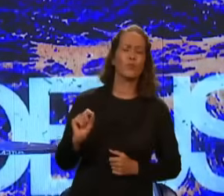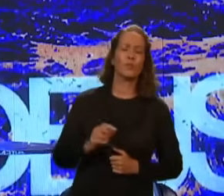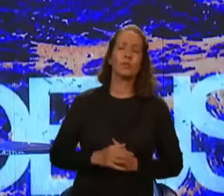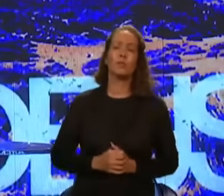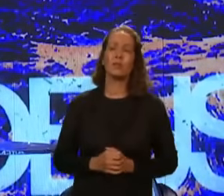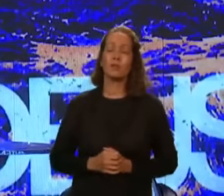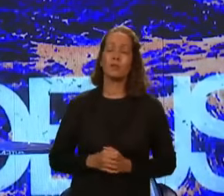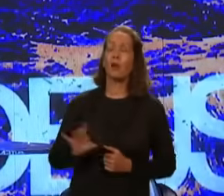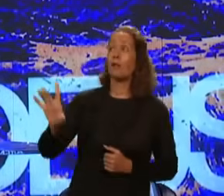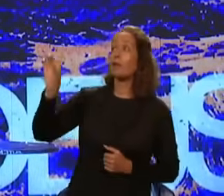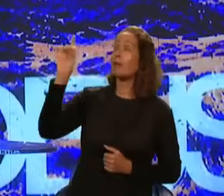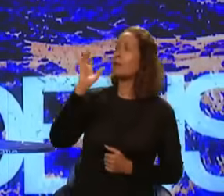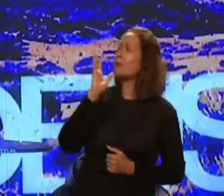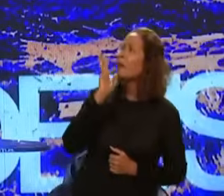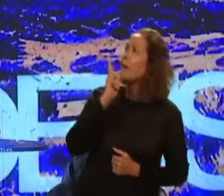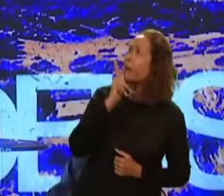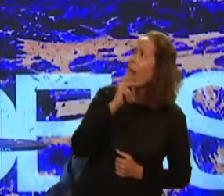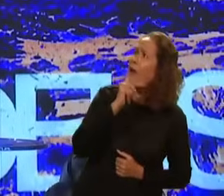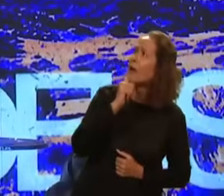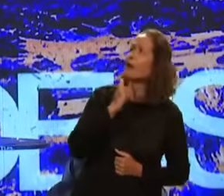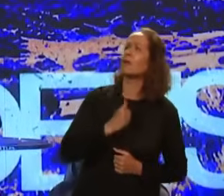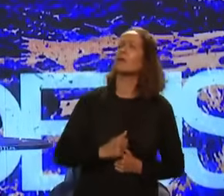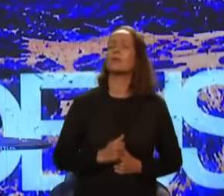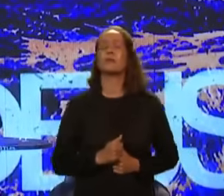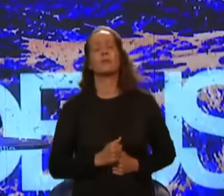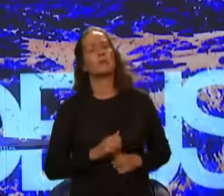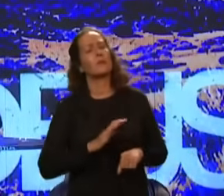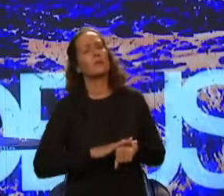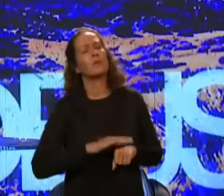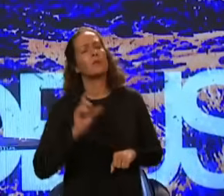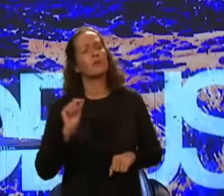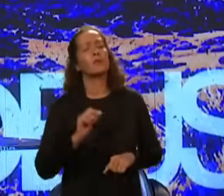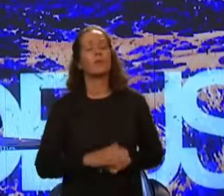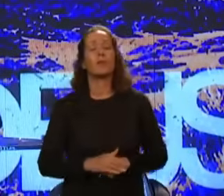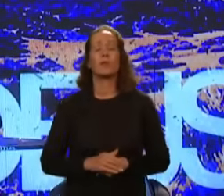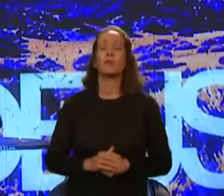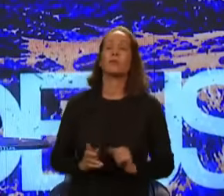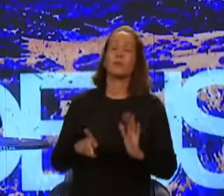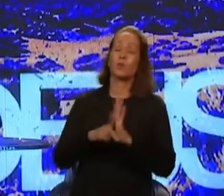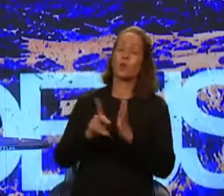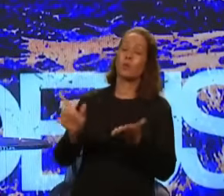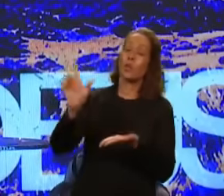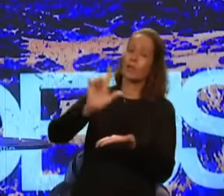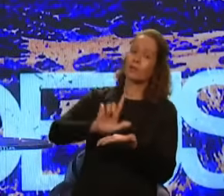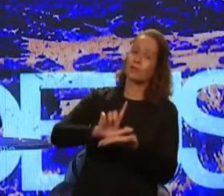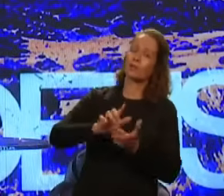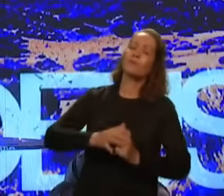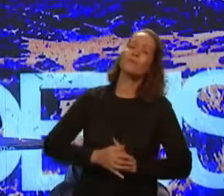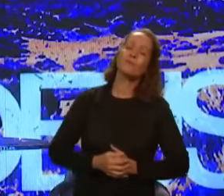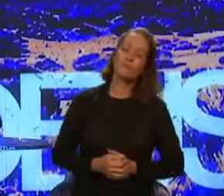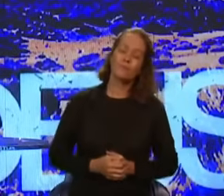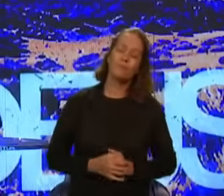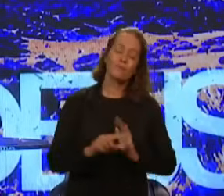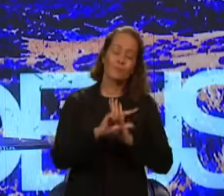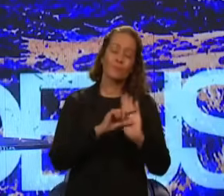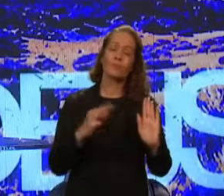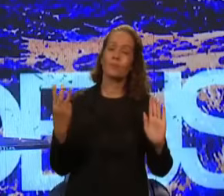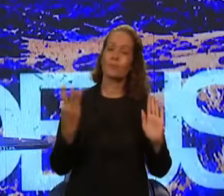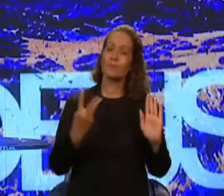com a demora de Deus, que é Lázaro. Olha o verso 33. Diz assim: